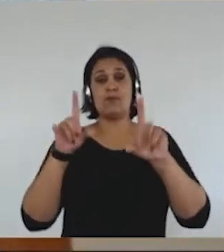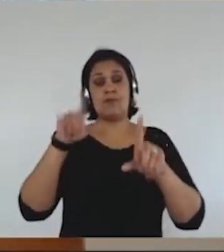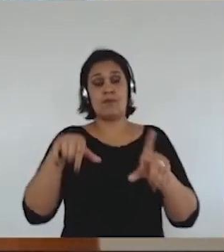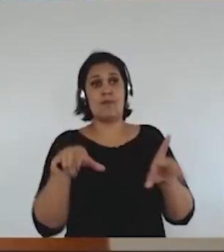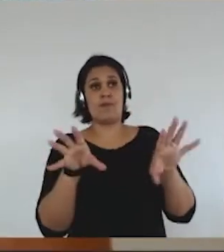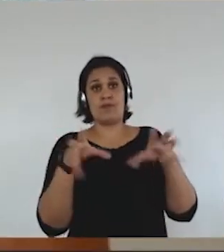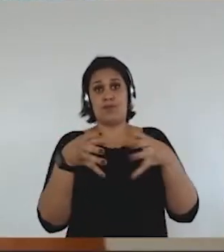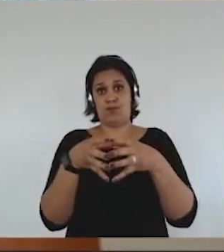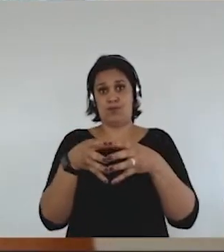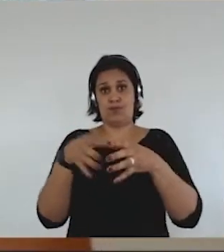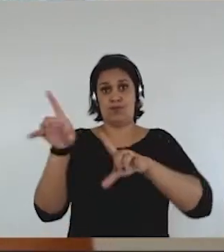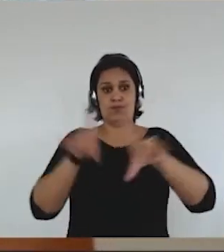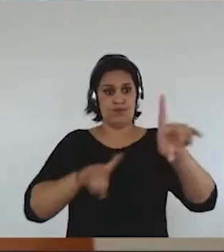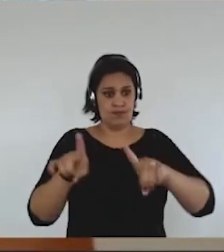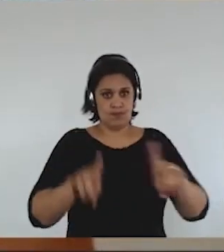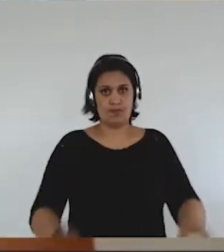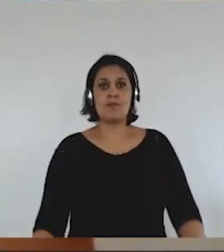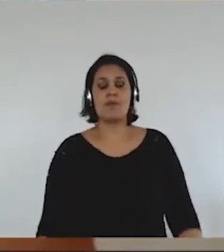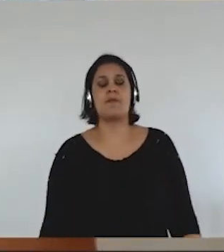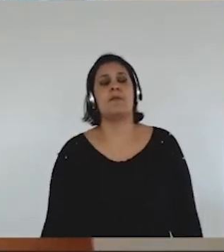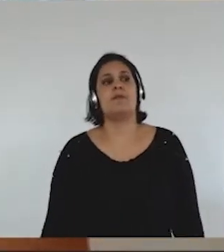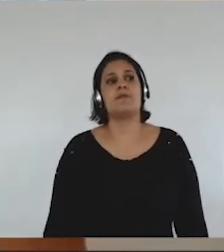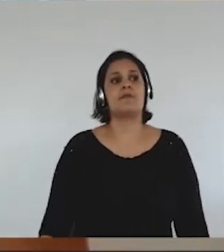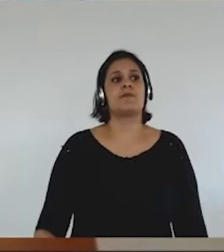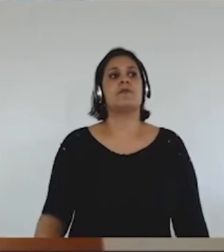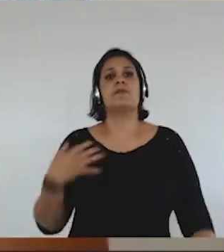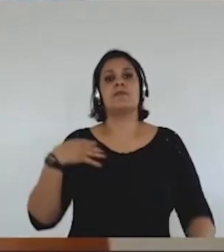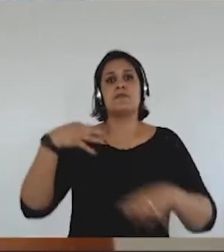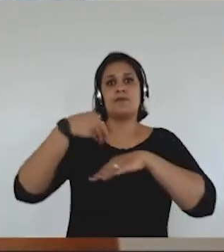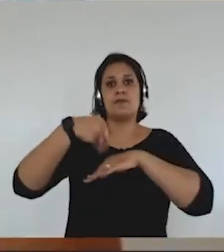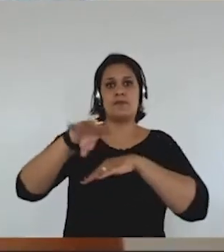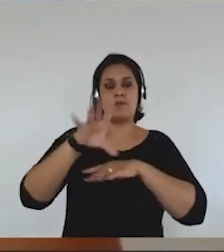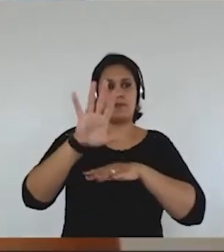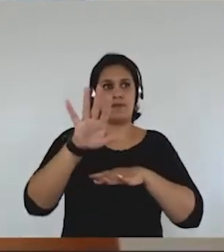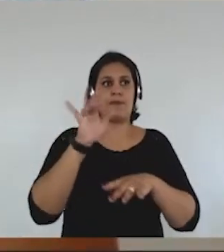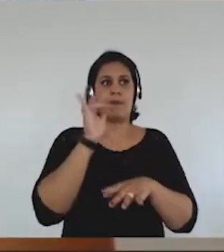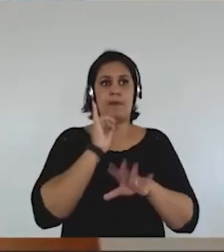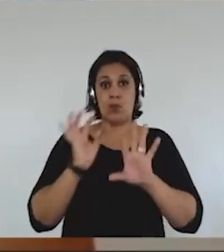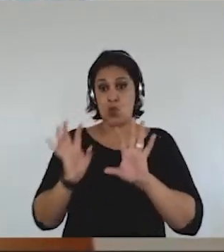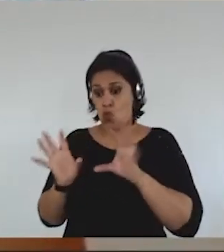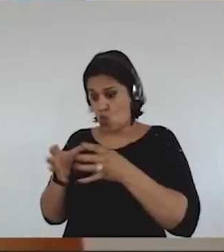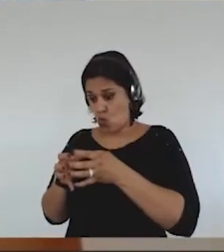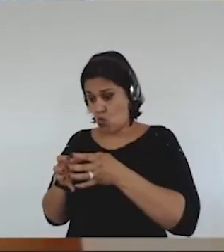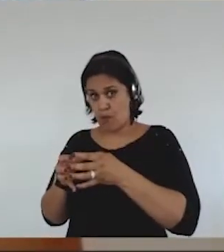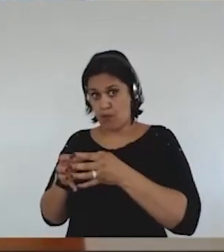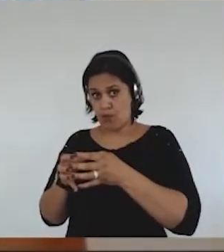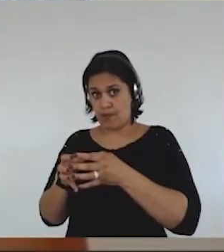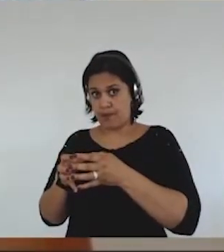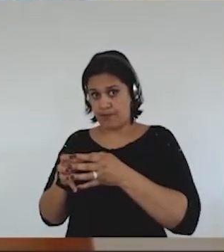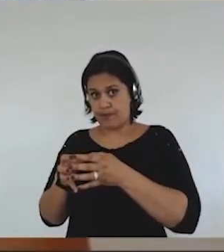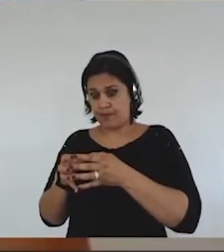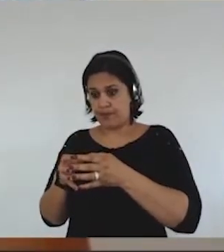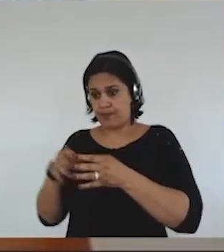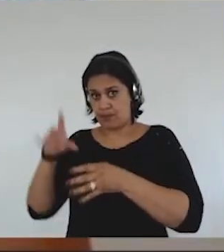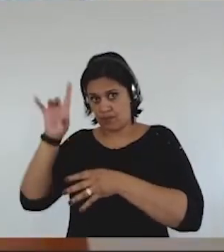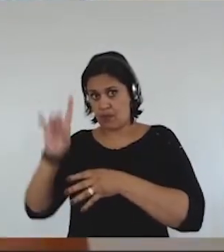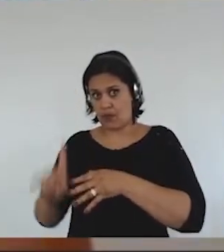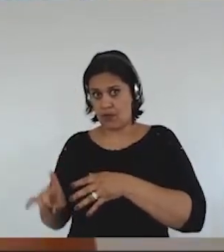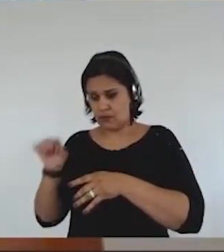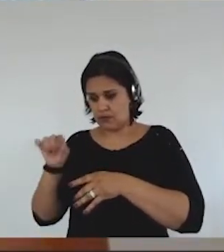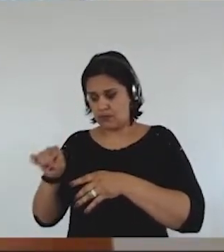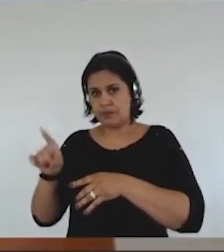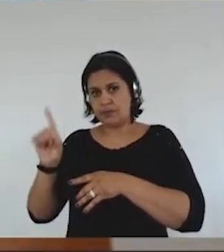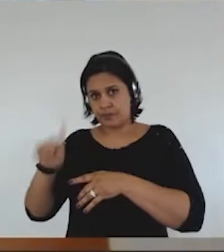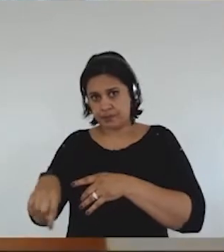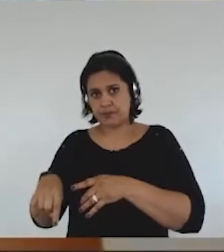Cláudio e doutor Yuri. O compliance é para prevenir os conflitos, e a mediação